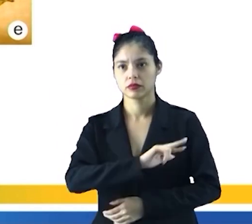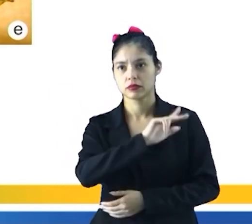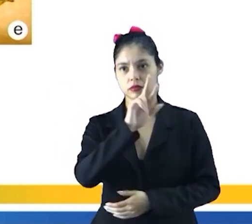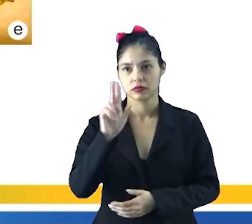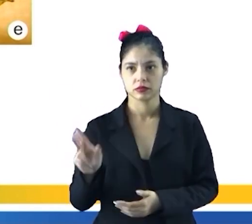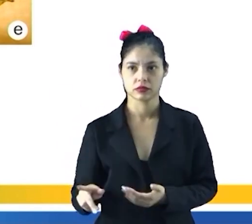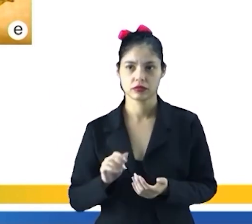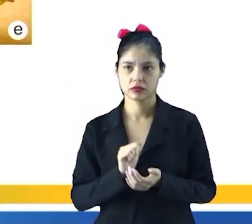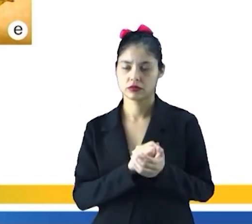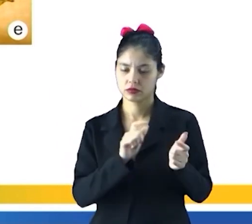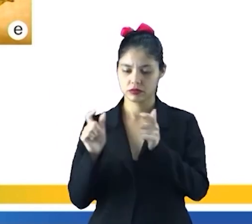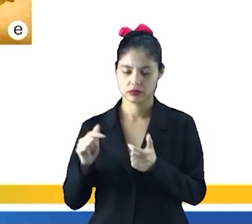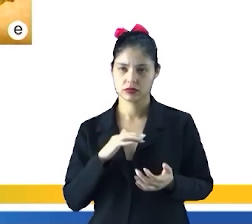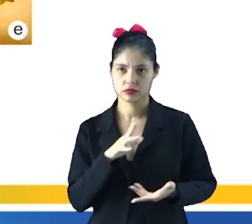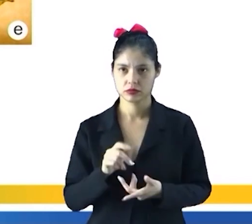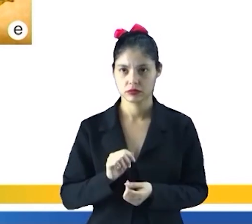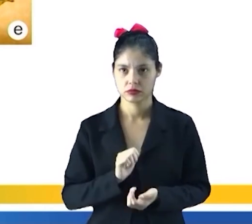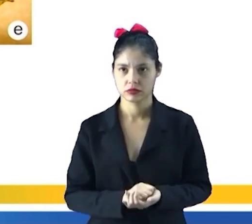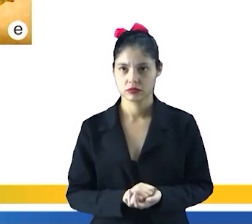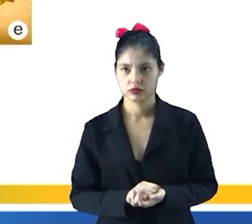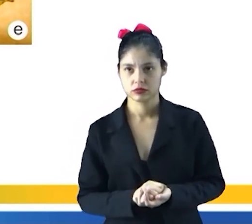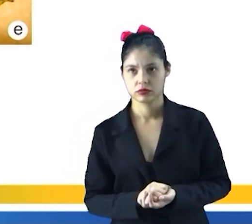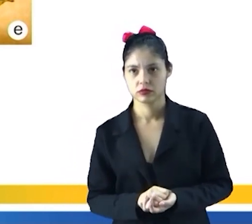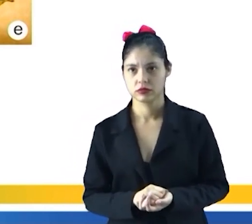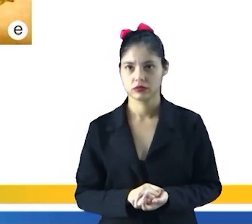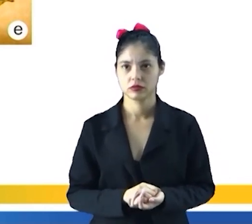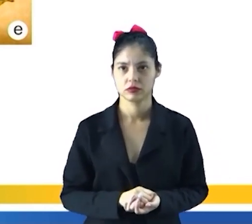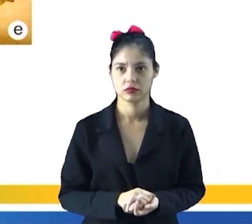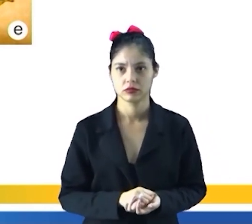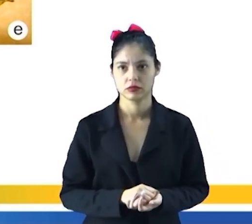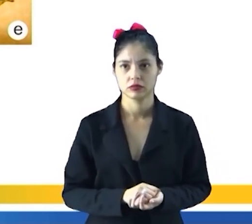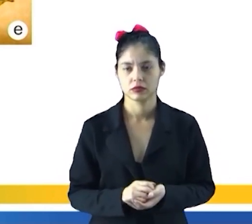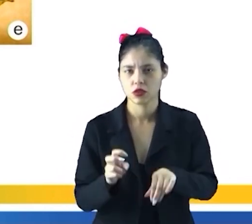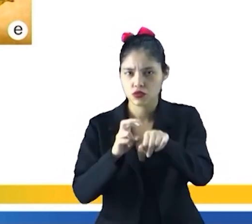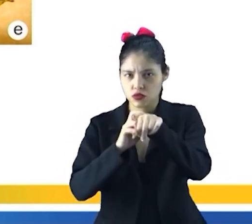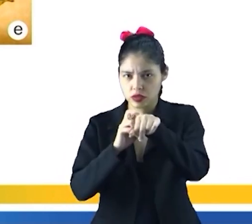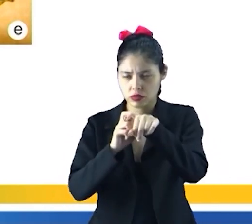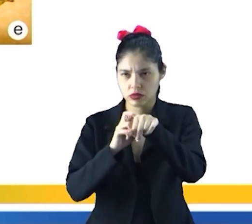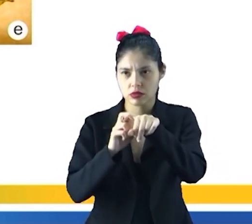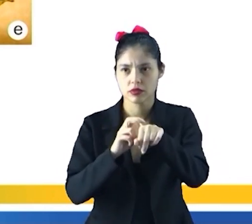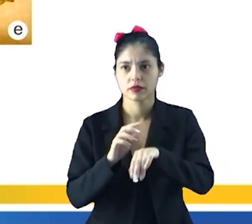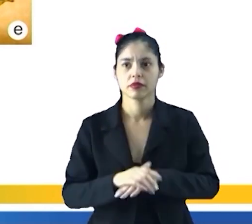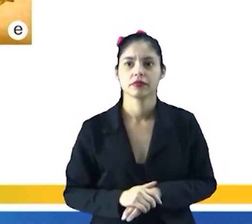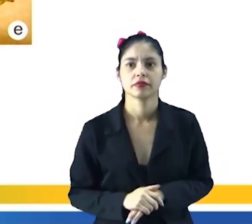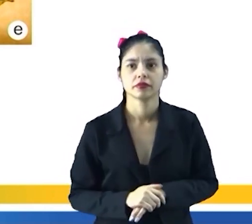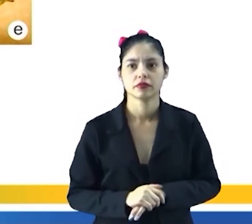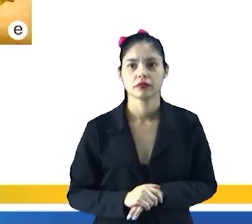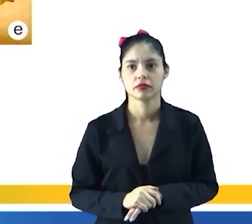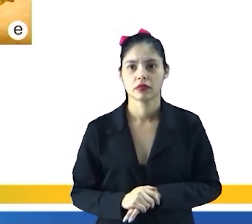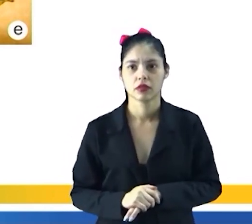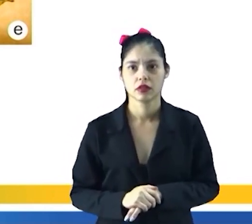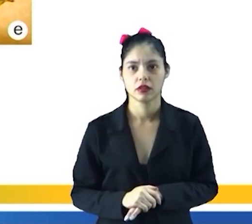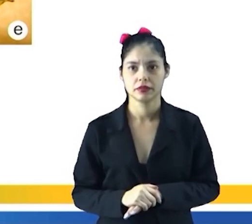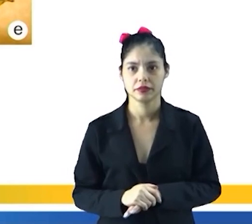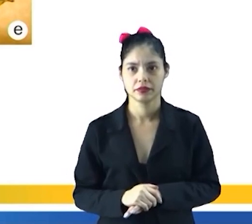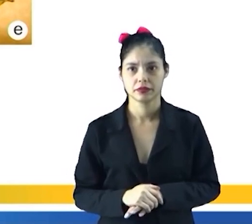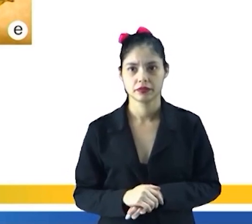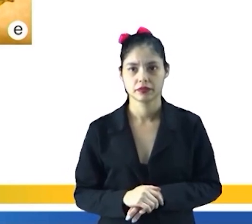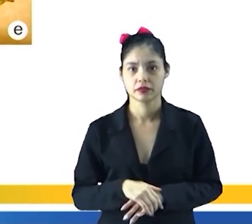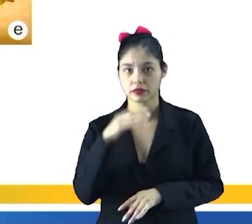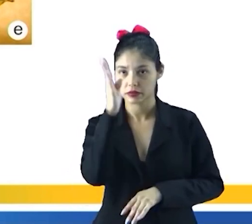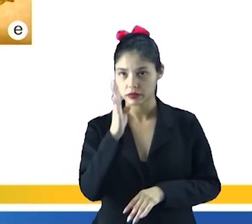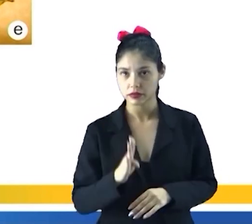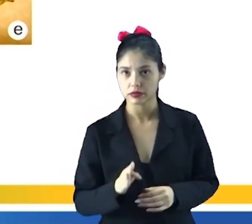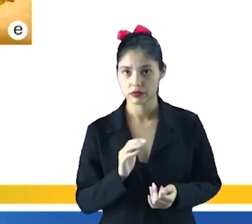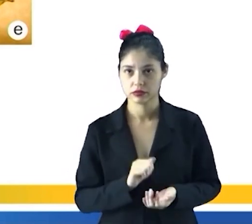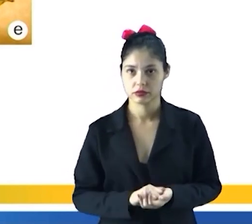mundo. Vamos focar, por exemplo, nessa espécie D, esse bem verdinho aí. Então, por exemplo, eu poderia chamar no